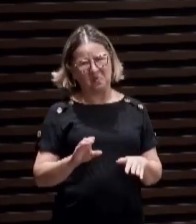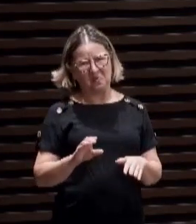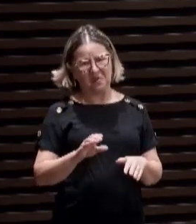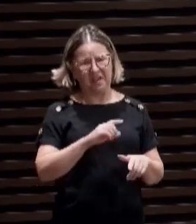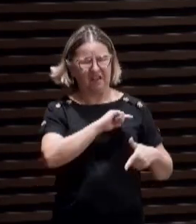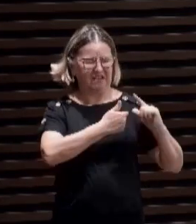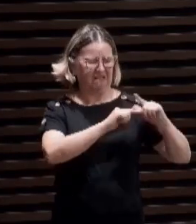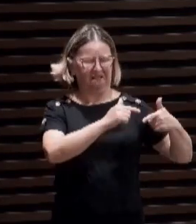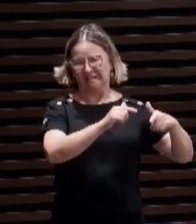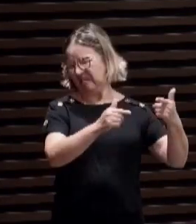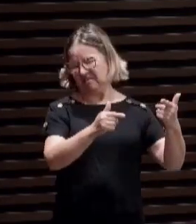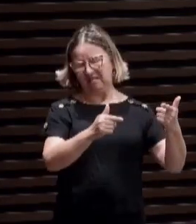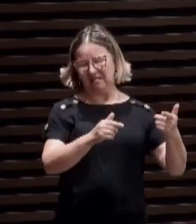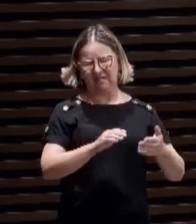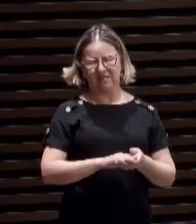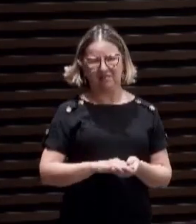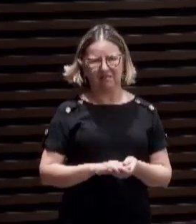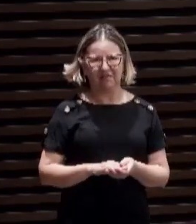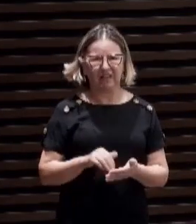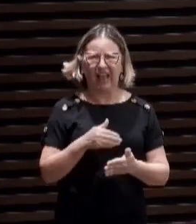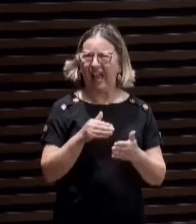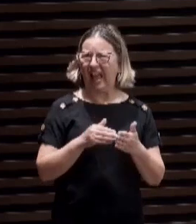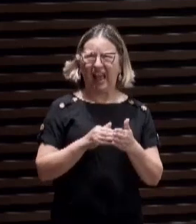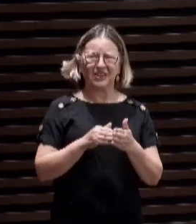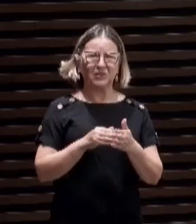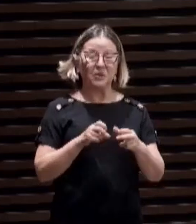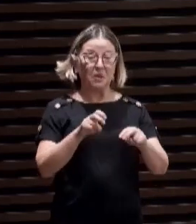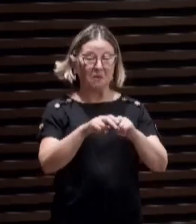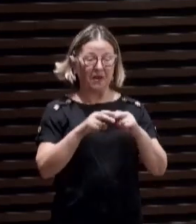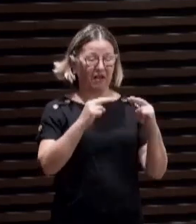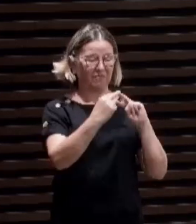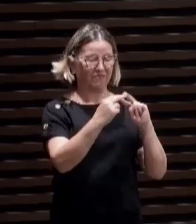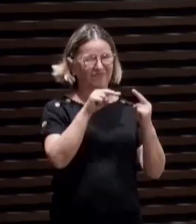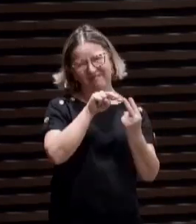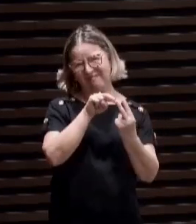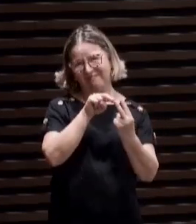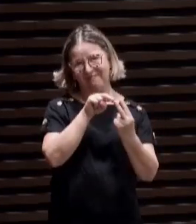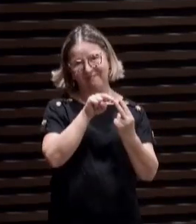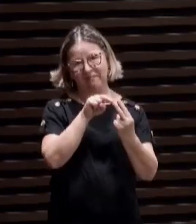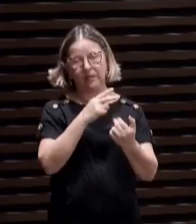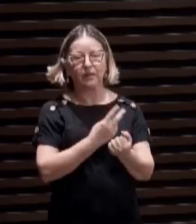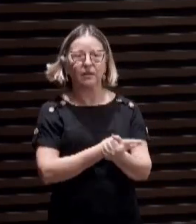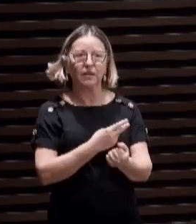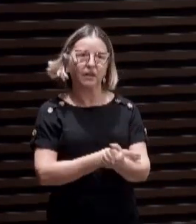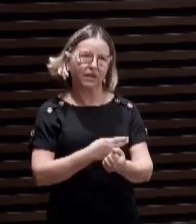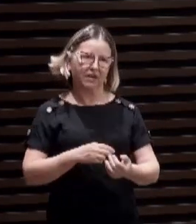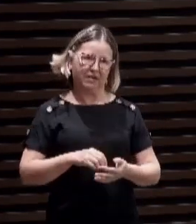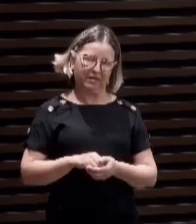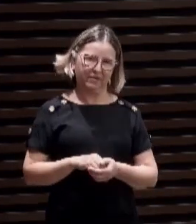ponto de vista e circunstância. A tendência contemporânea vive o